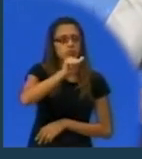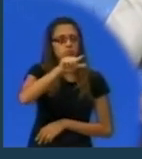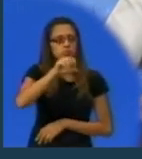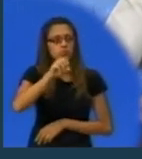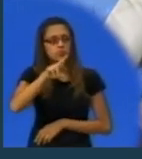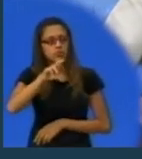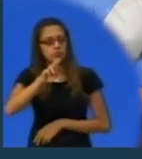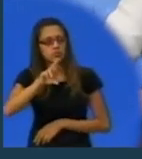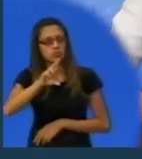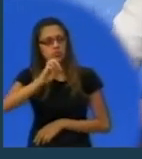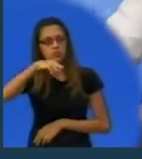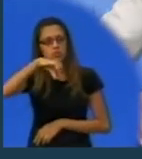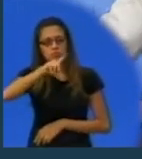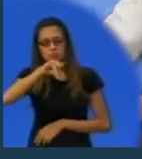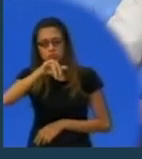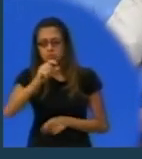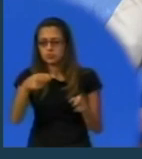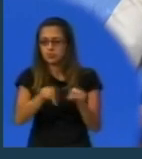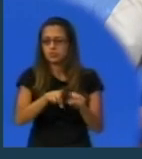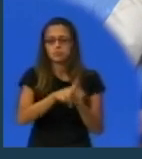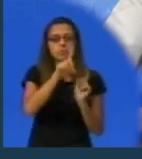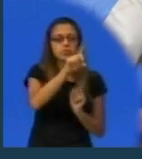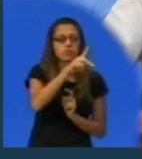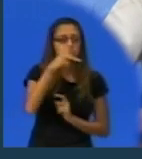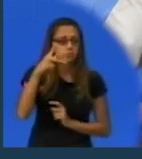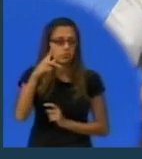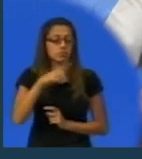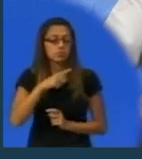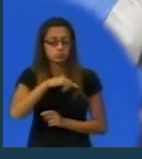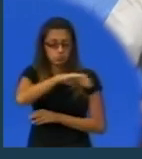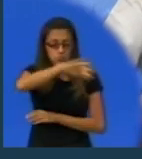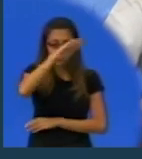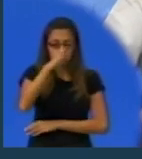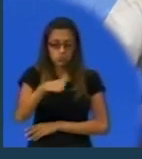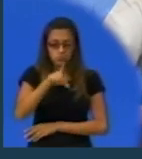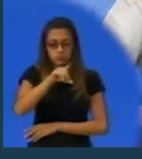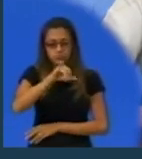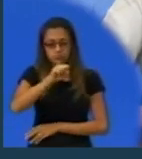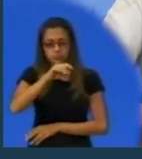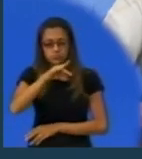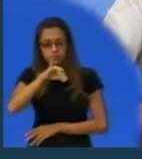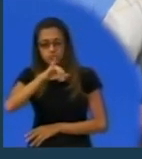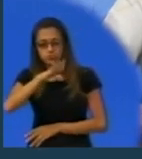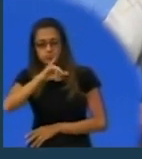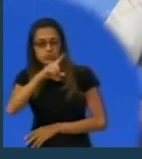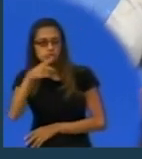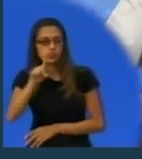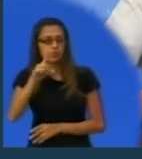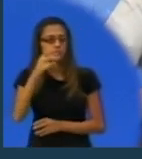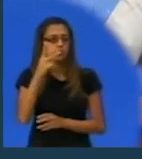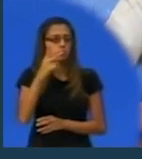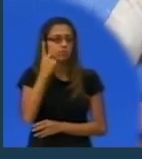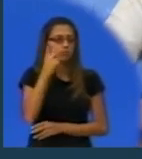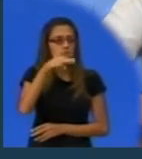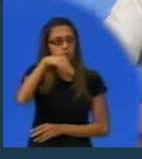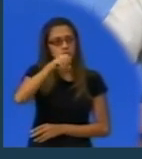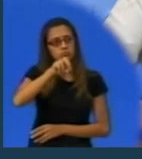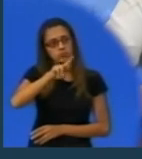quando você tem uma curva de distribuição normal, ele representa aquela amostra que